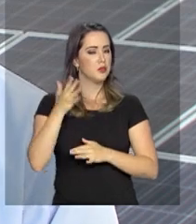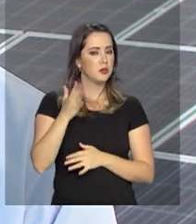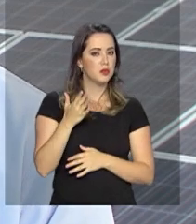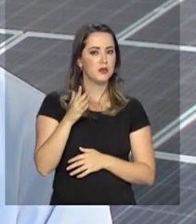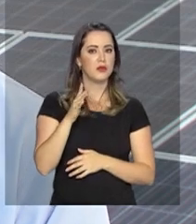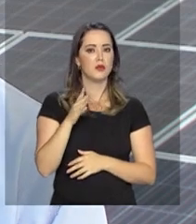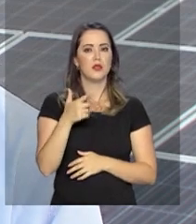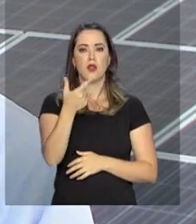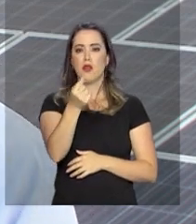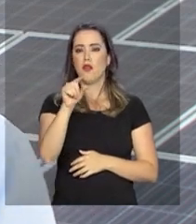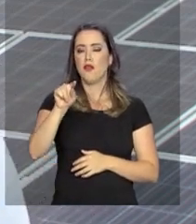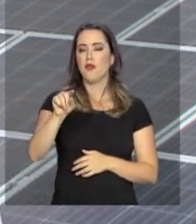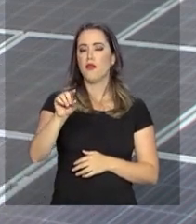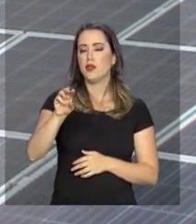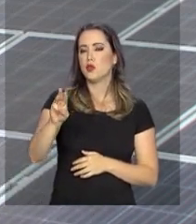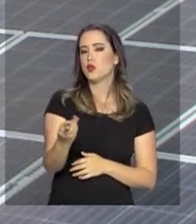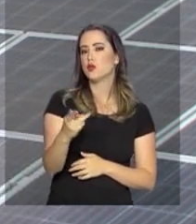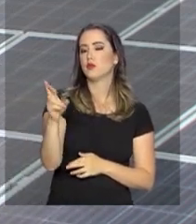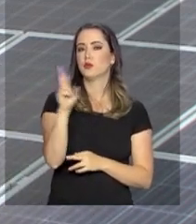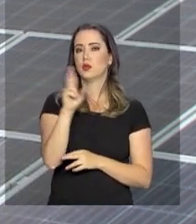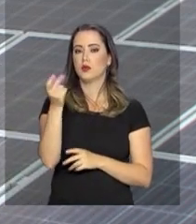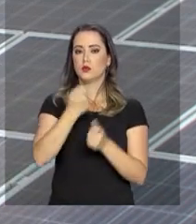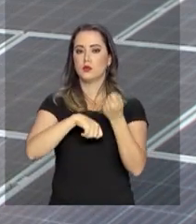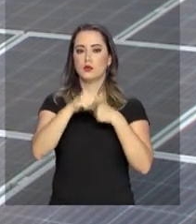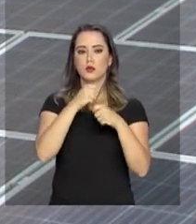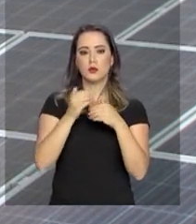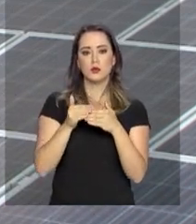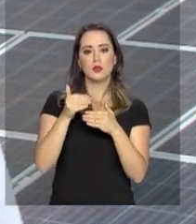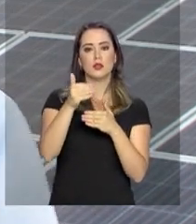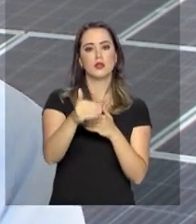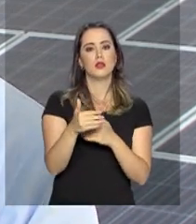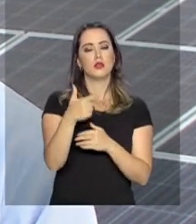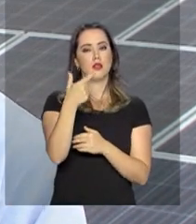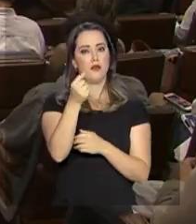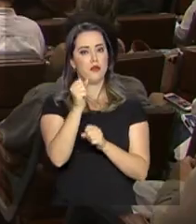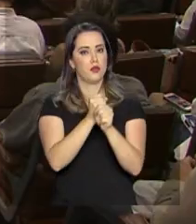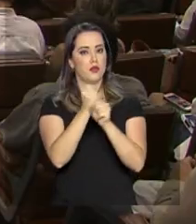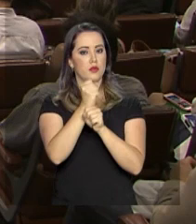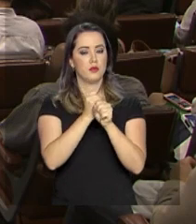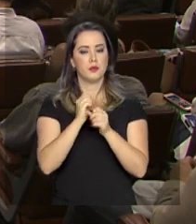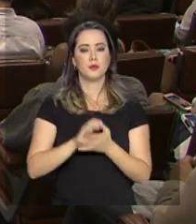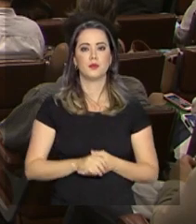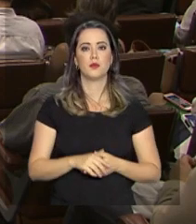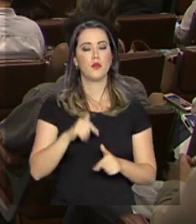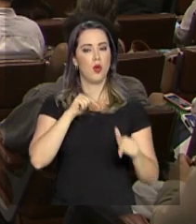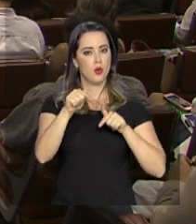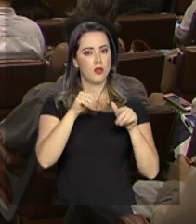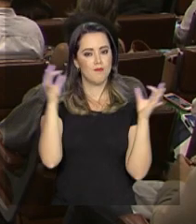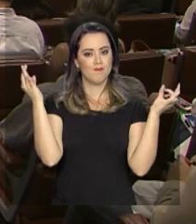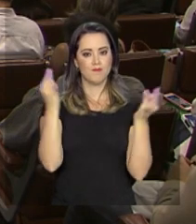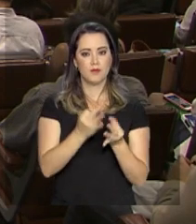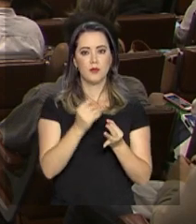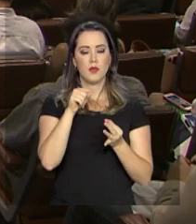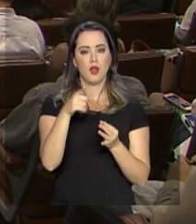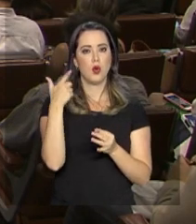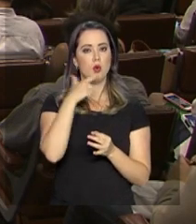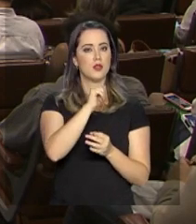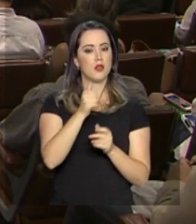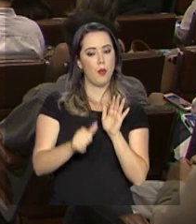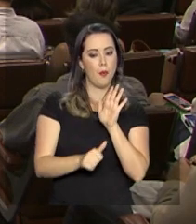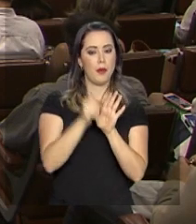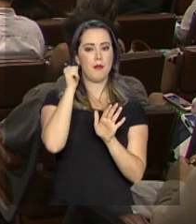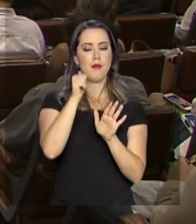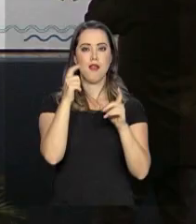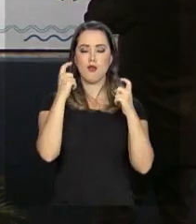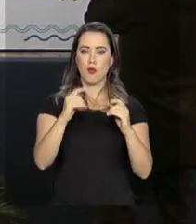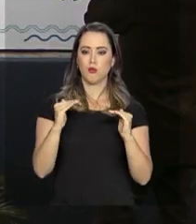de R$ 20 milhões de economia nos próximos 20 anos. A iniciativa deu tão certo que ganhou o primeiro